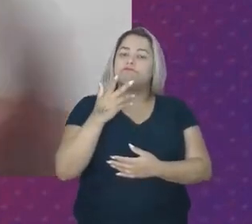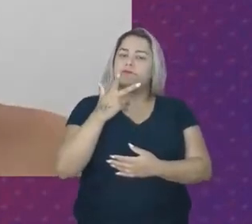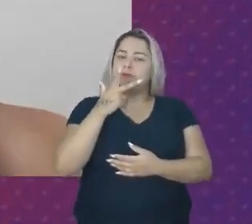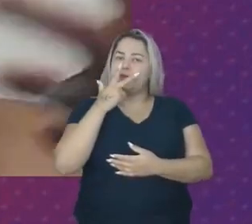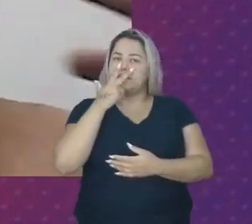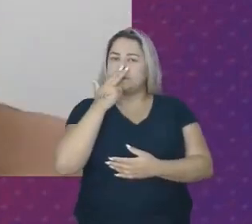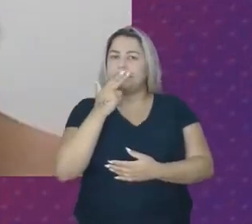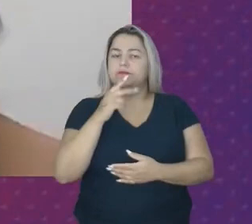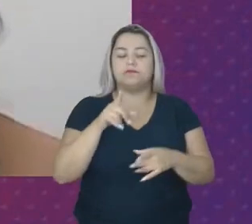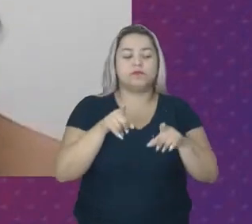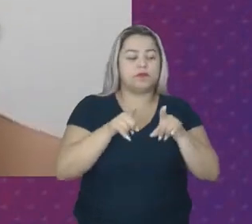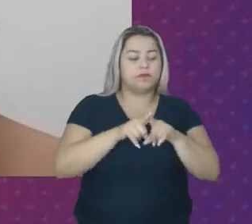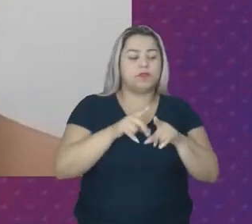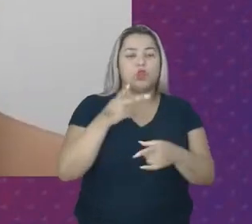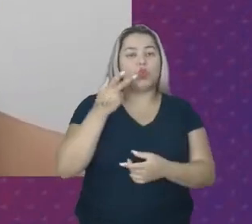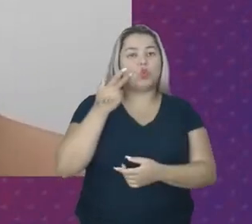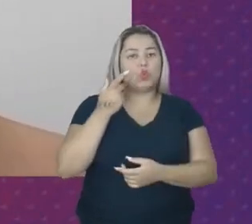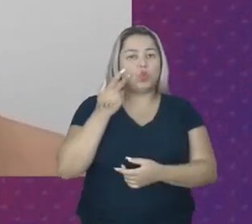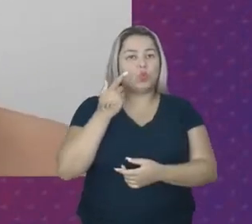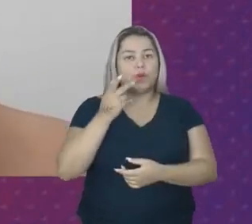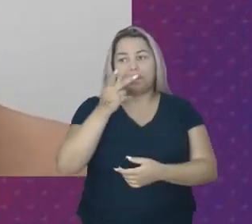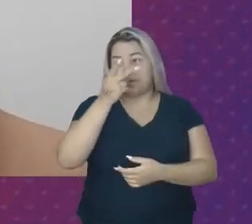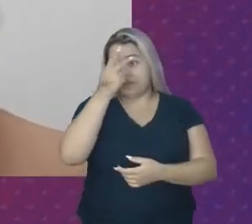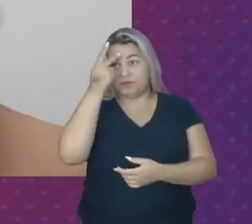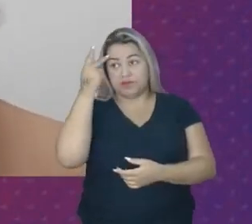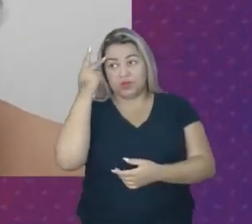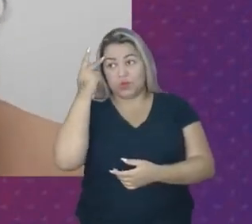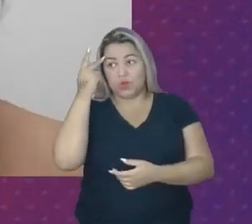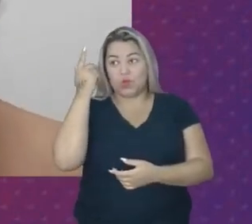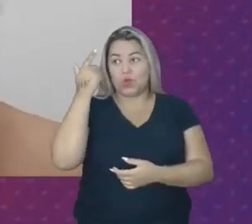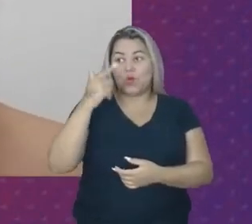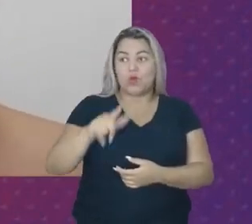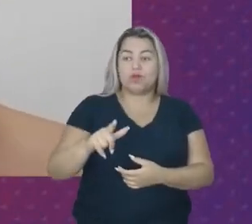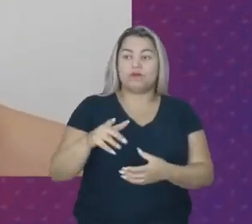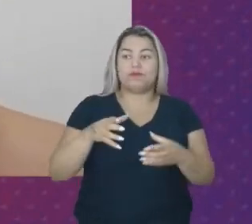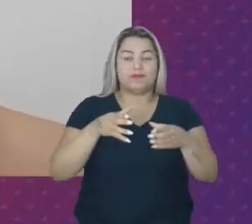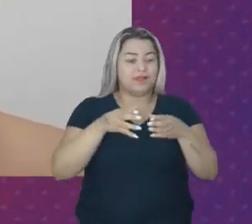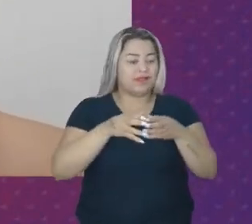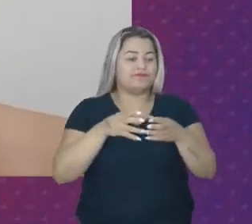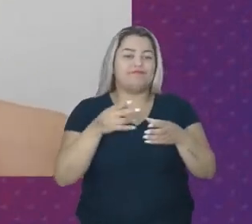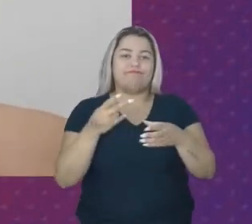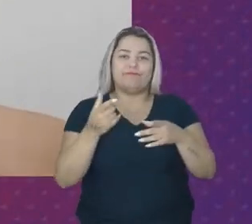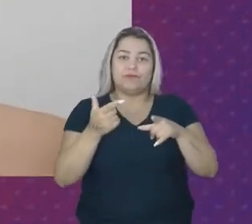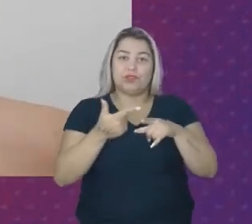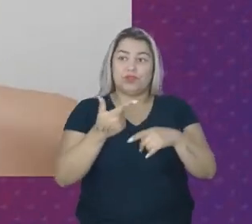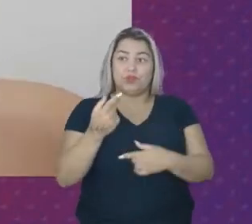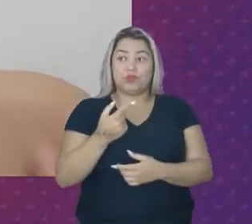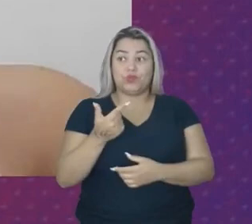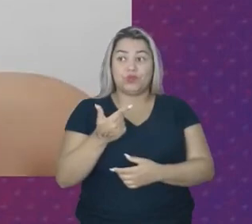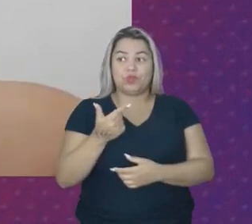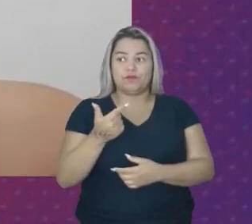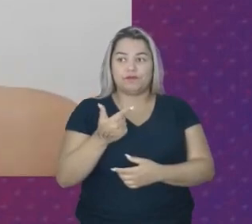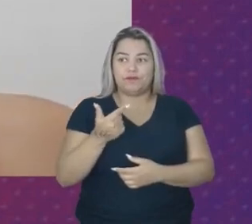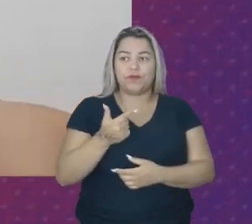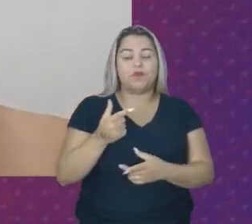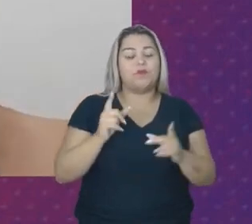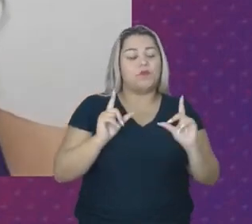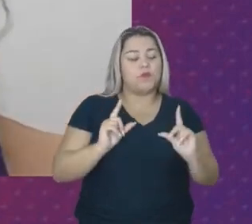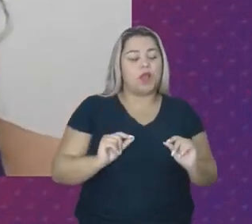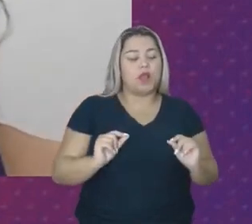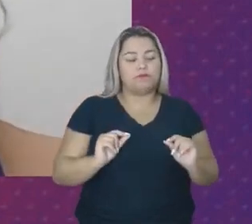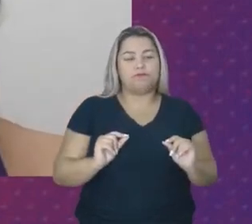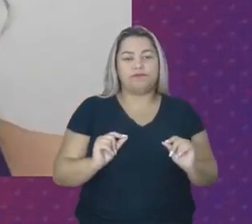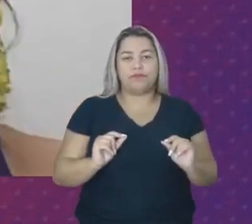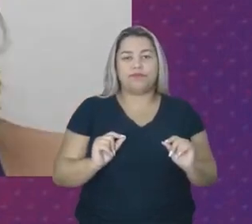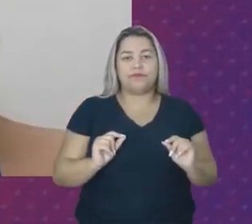arrogante, normalmente as pessoas trazem aí outros arquétipos em caráter secundário que dão uma suavizada